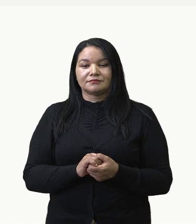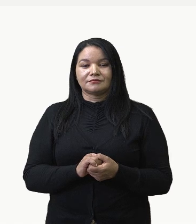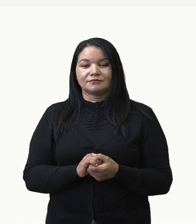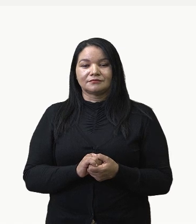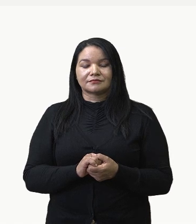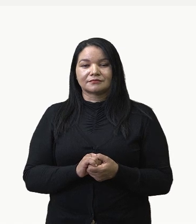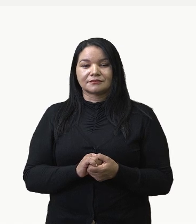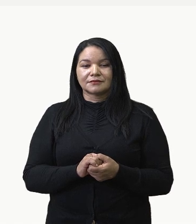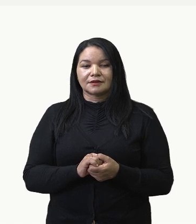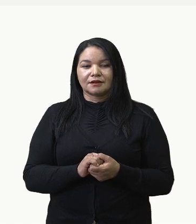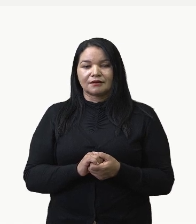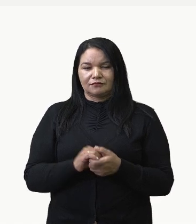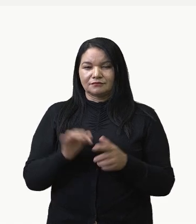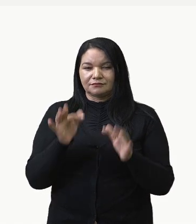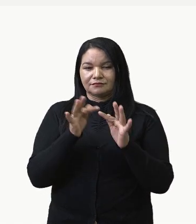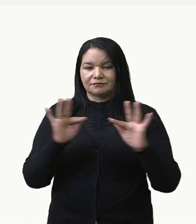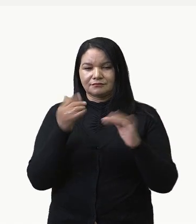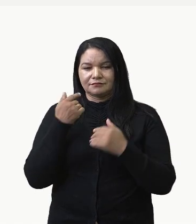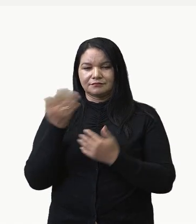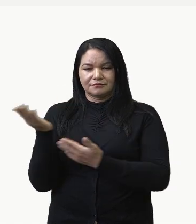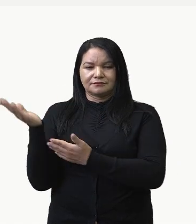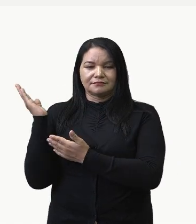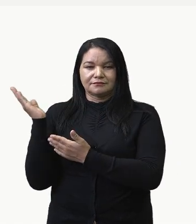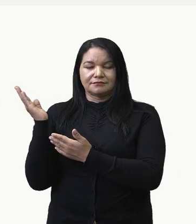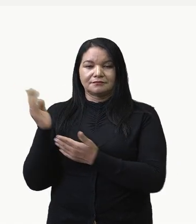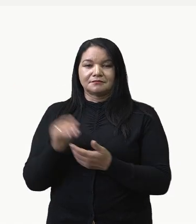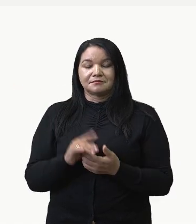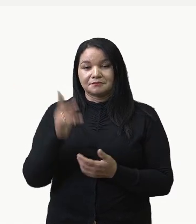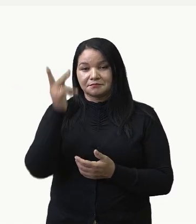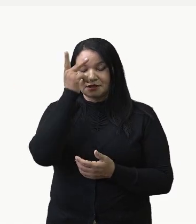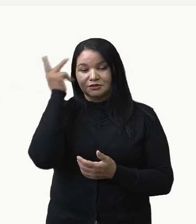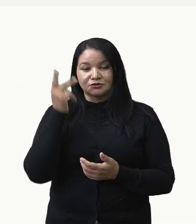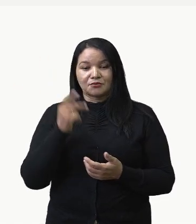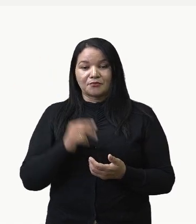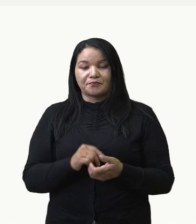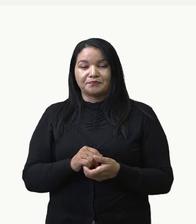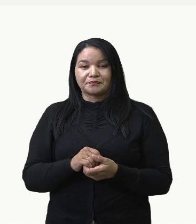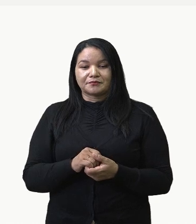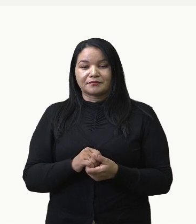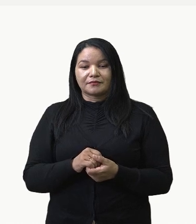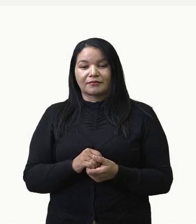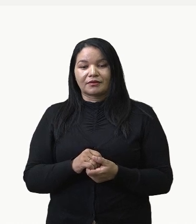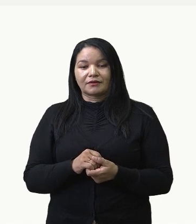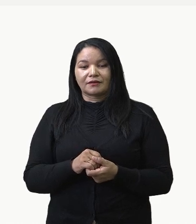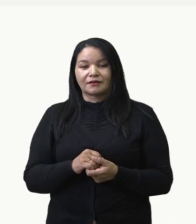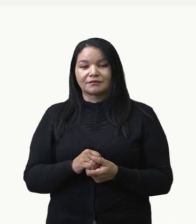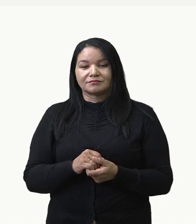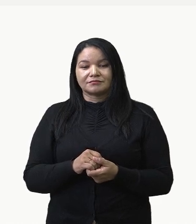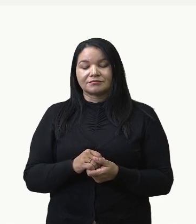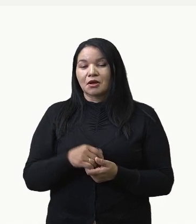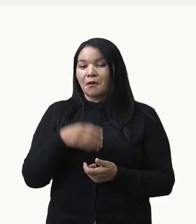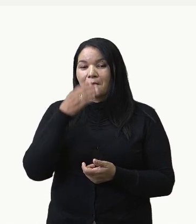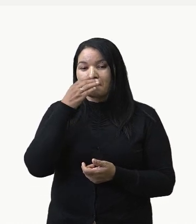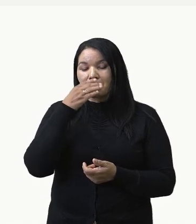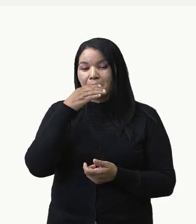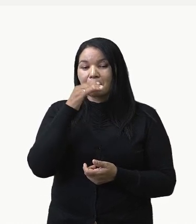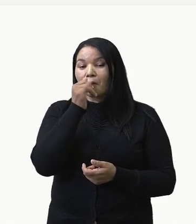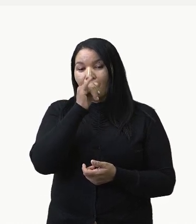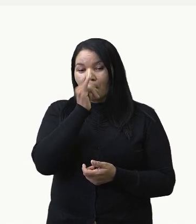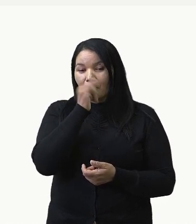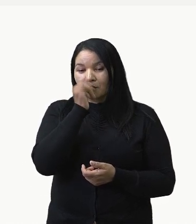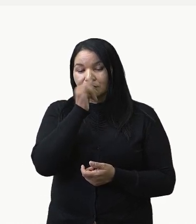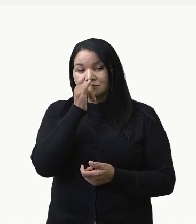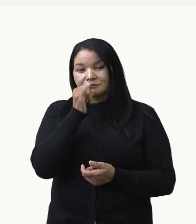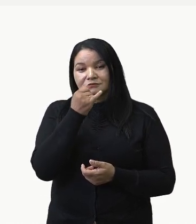alguém sucio alguém sem vergu CDO vocês lembram o que que é porco e o porco dá ideia de